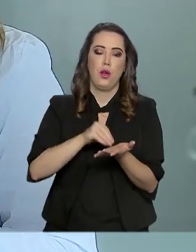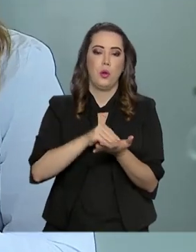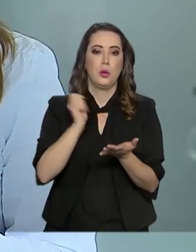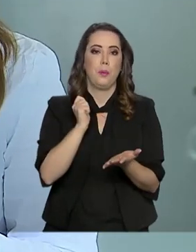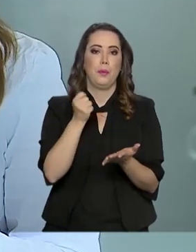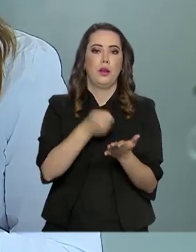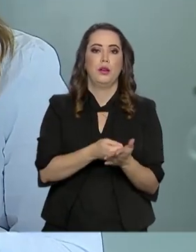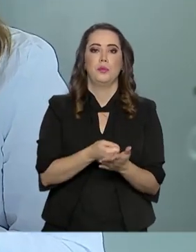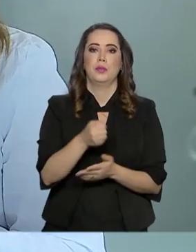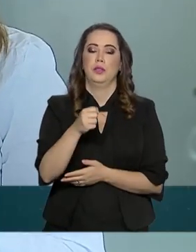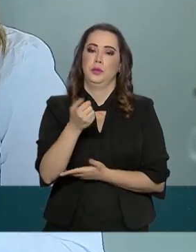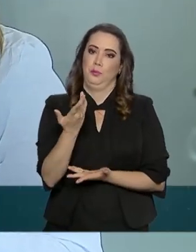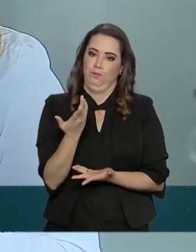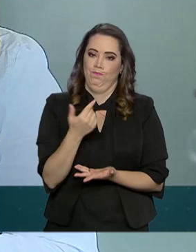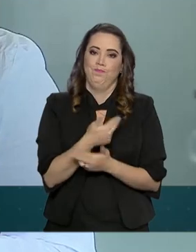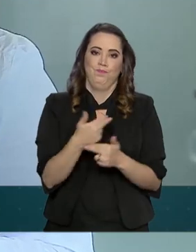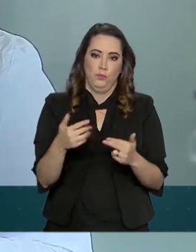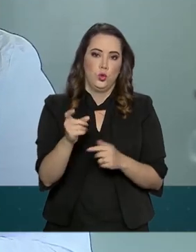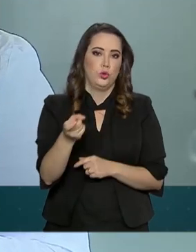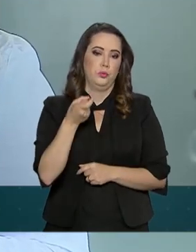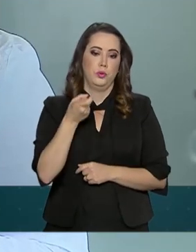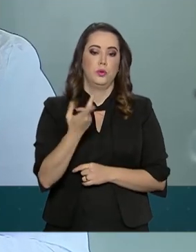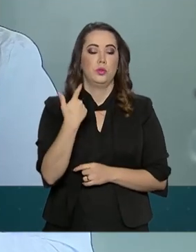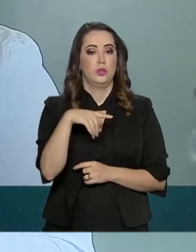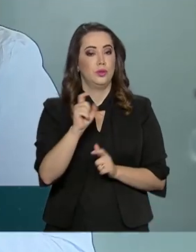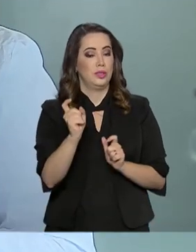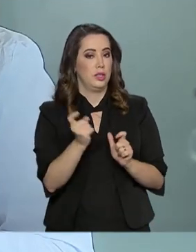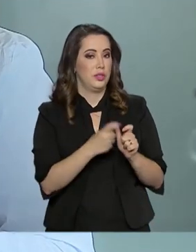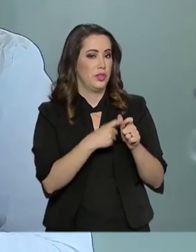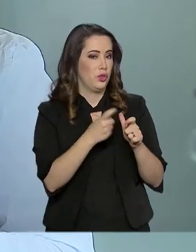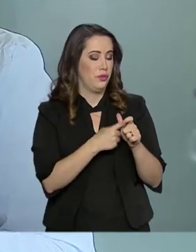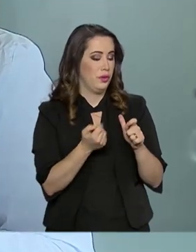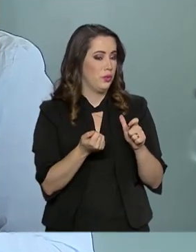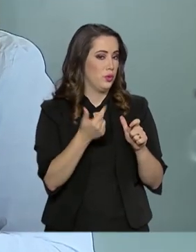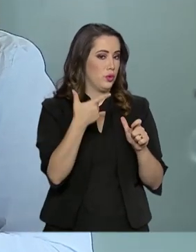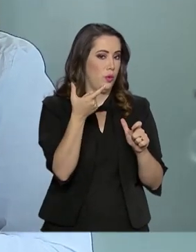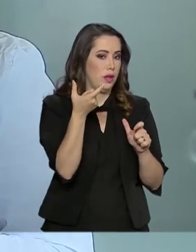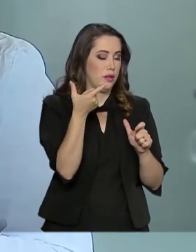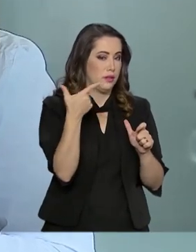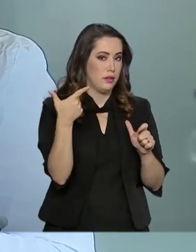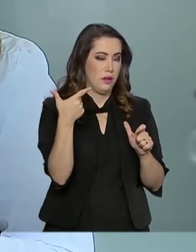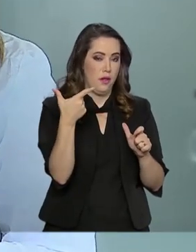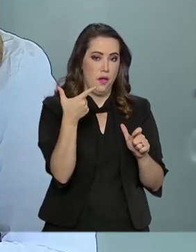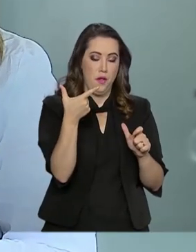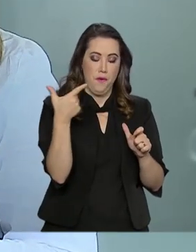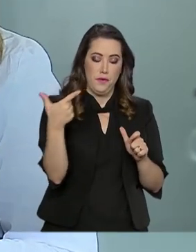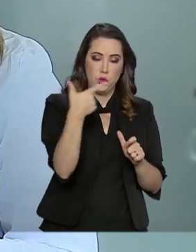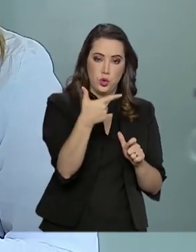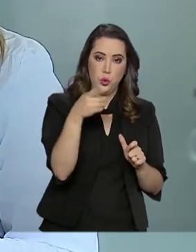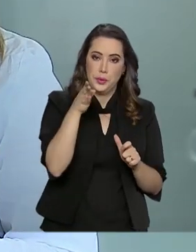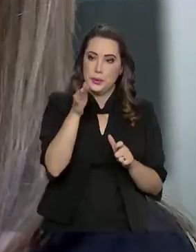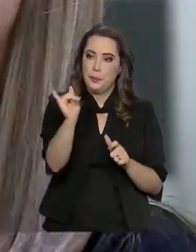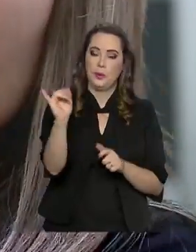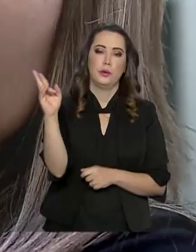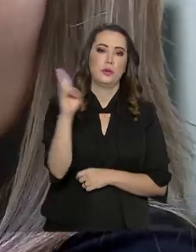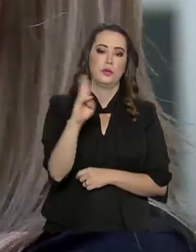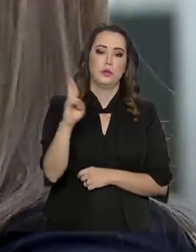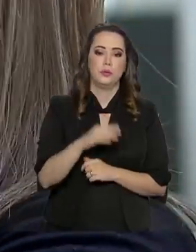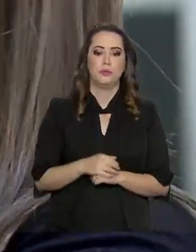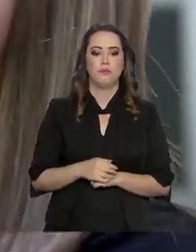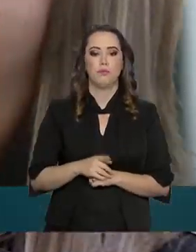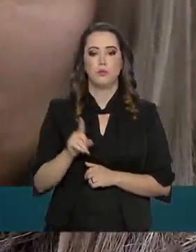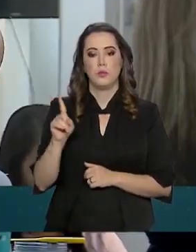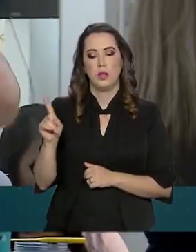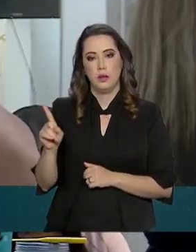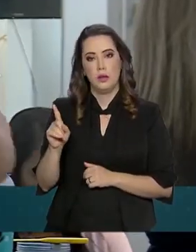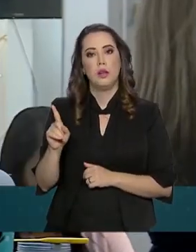Juntos, esses contribuintes respondem por uma dívida de quase 22 bilhões de reais. Esta micro